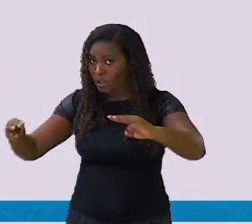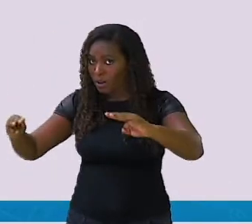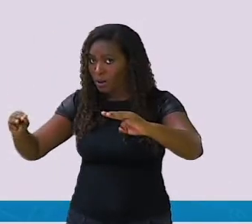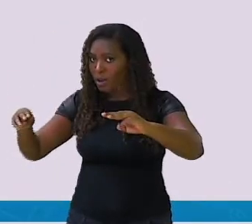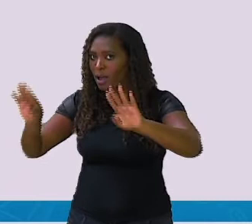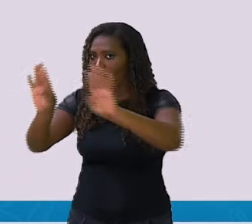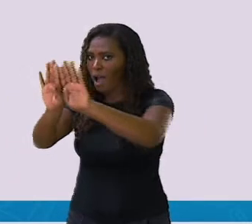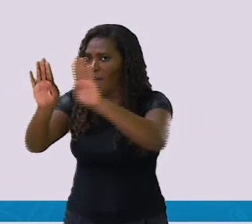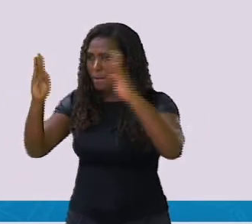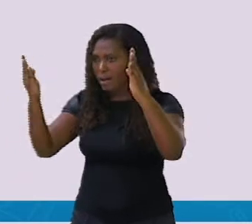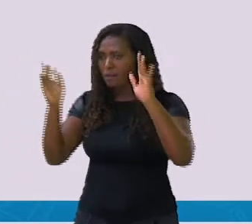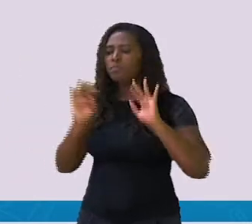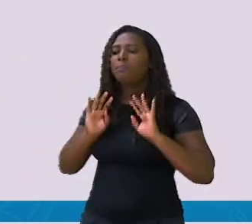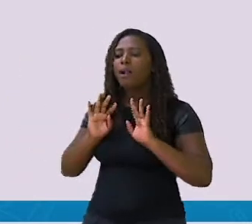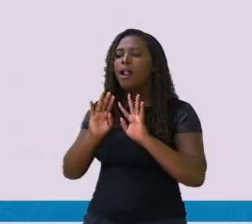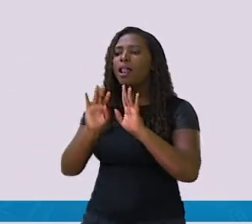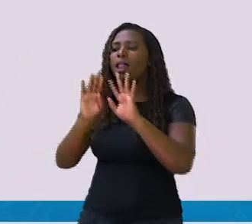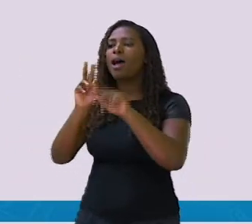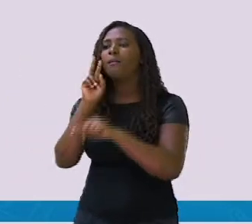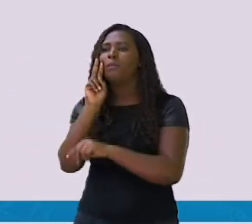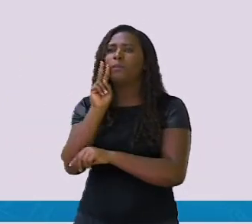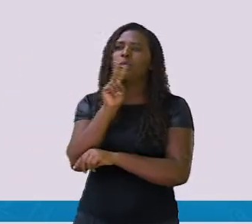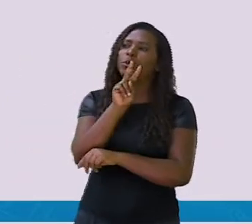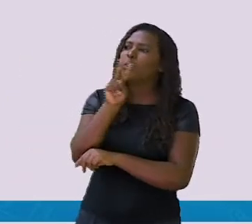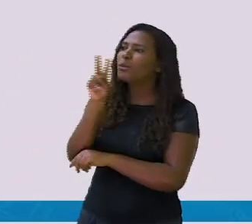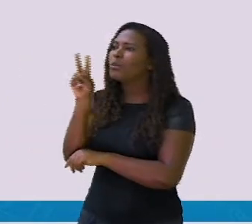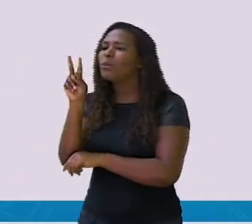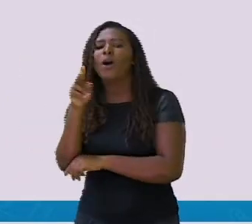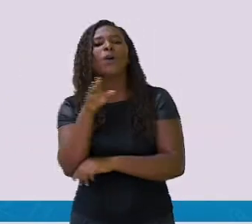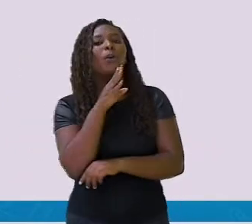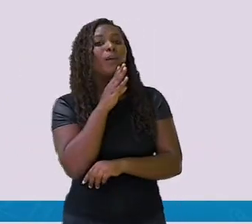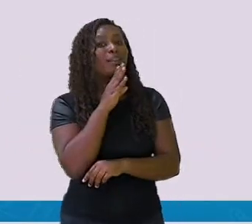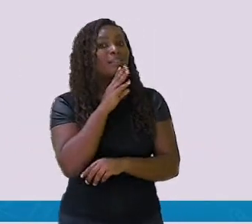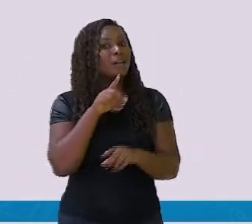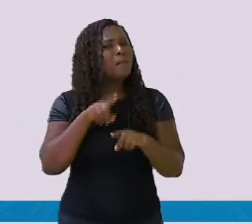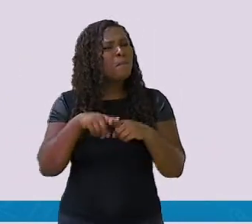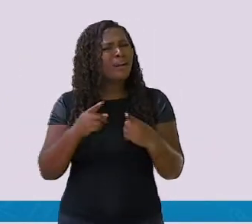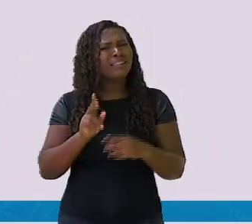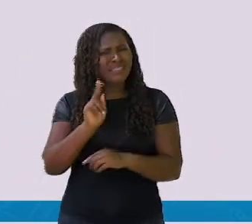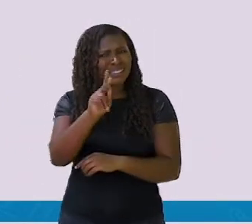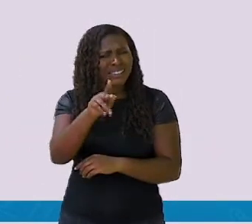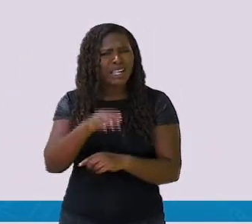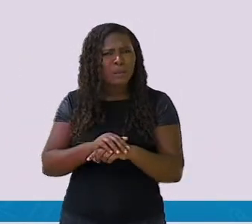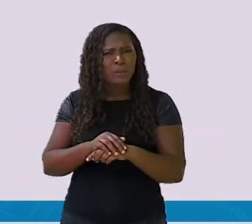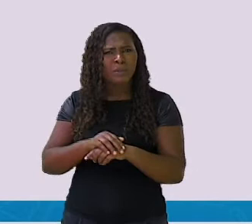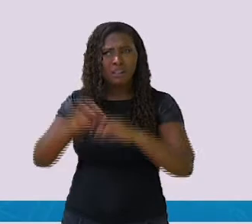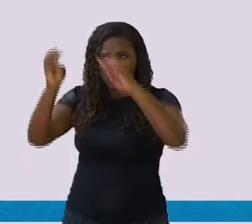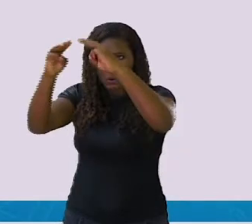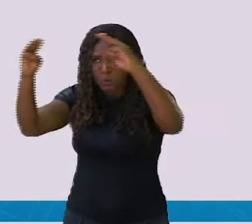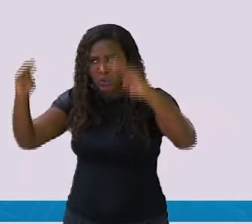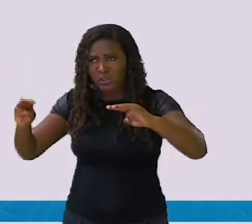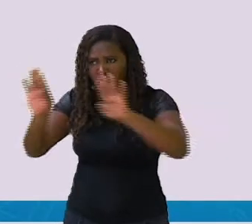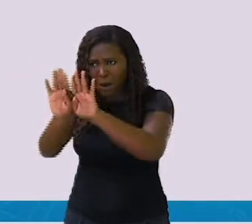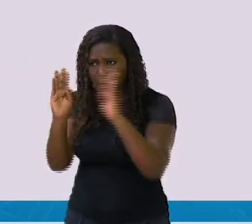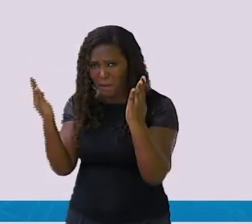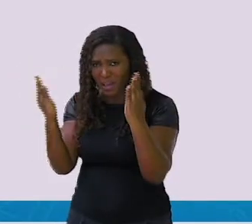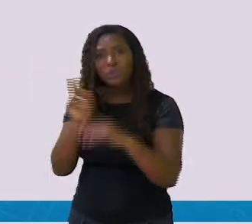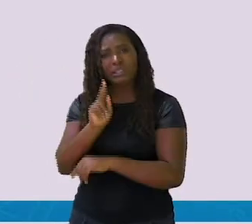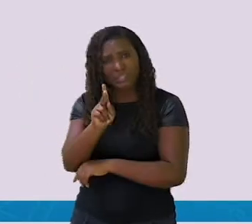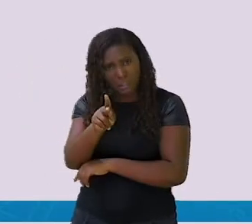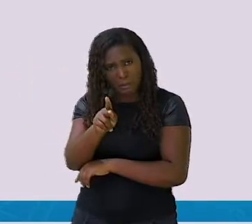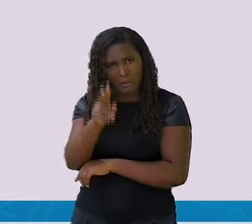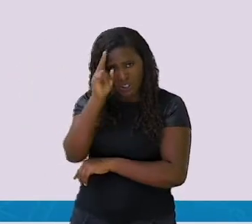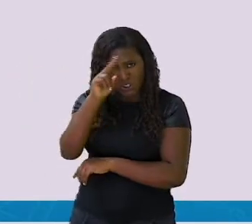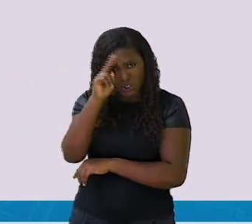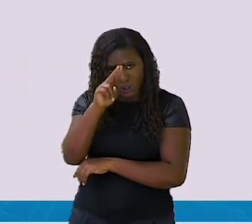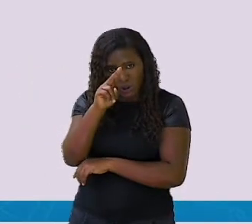podem conhecer o museu e nem sempre foi assim. Como que os museus surgiram? Como que vem a ideia de se